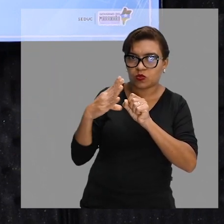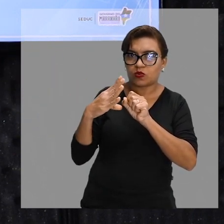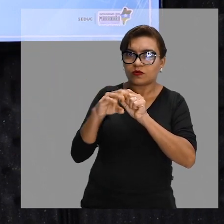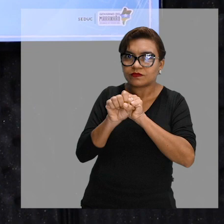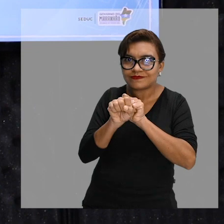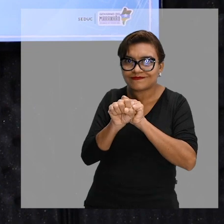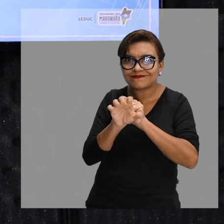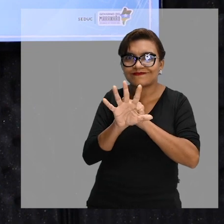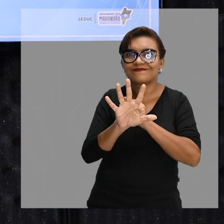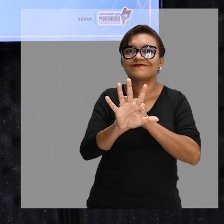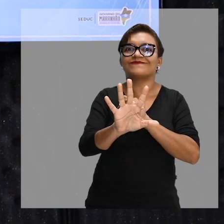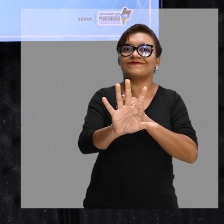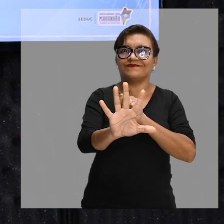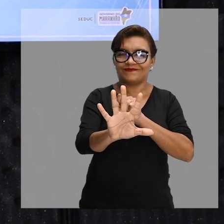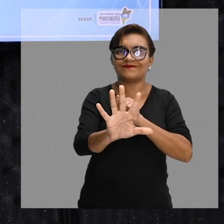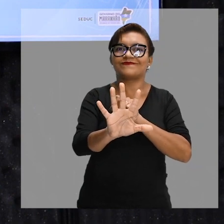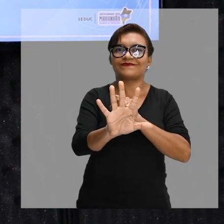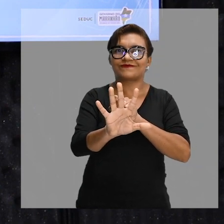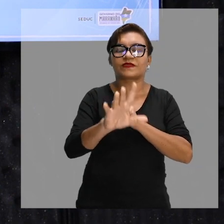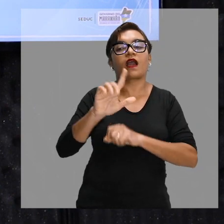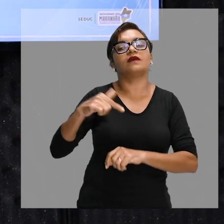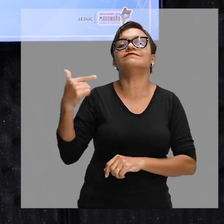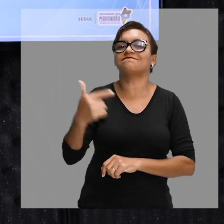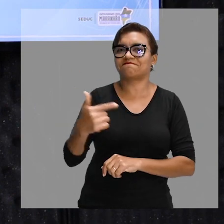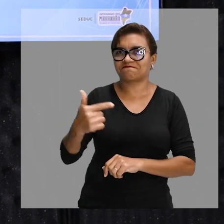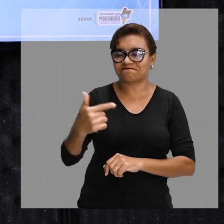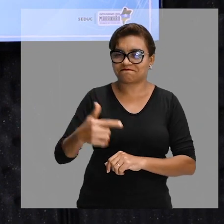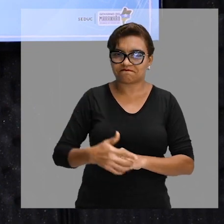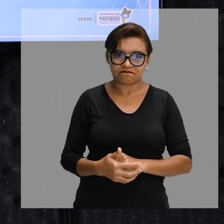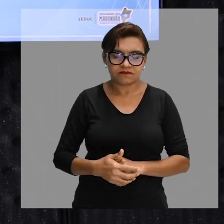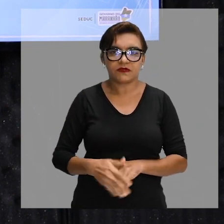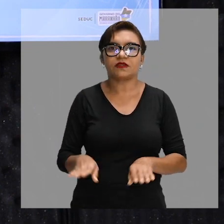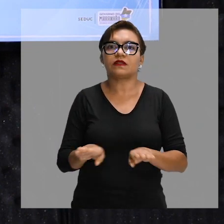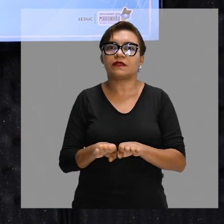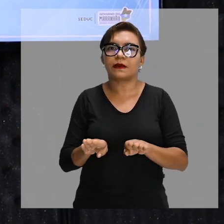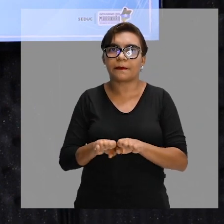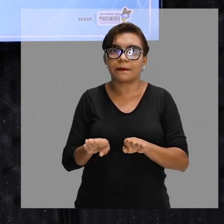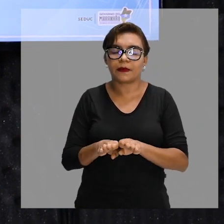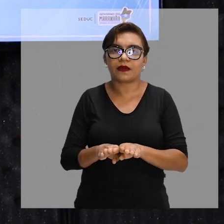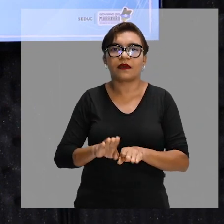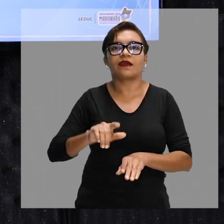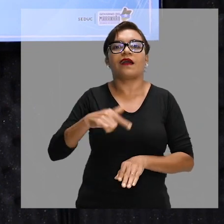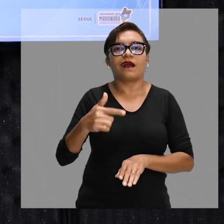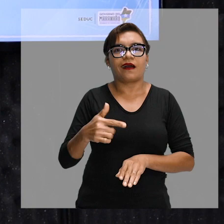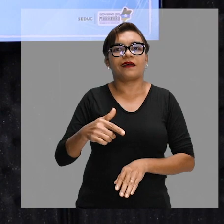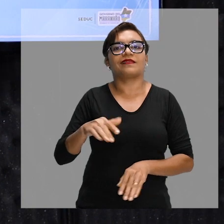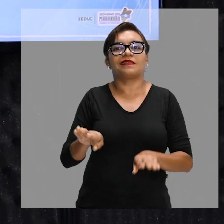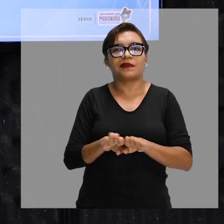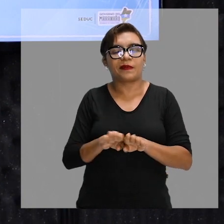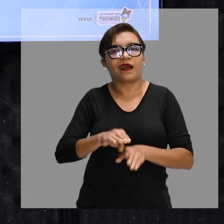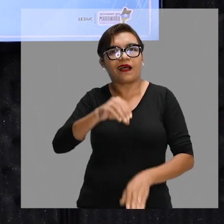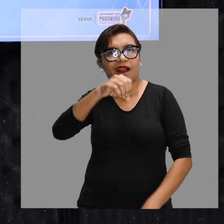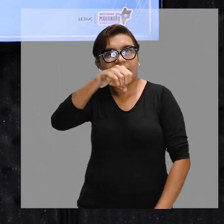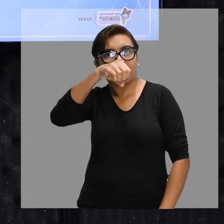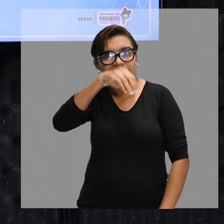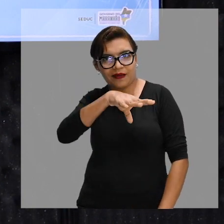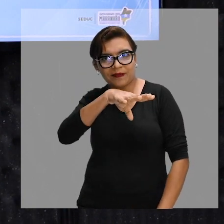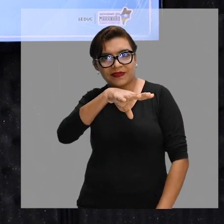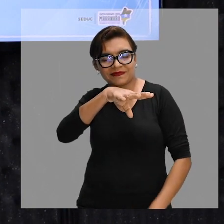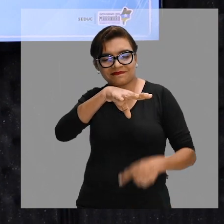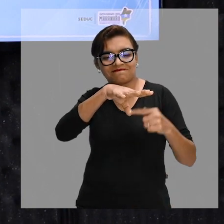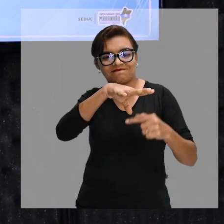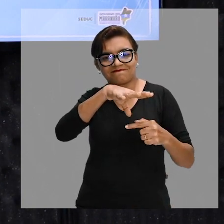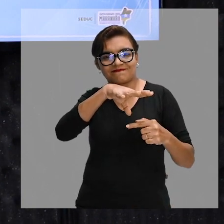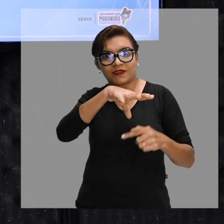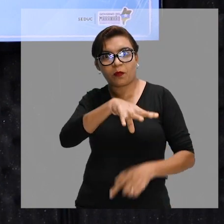é um corpo iluminado, é uma fonte de luz secundária. Nós temos a mesma lâmpada, porém a lâmpada ela está desligada. Se ela